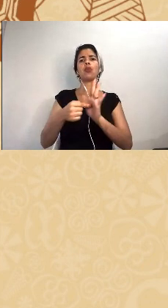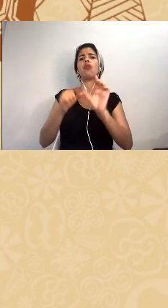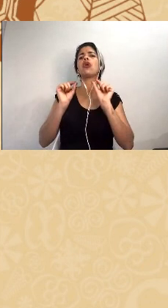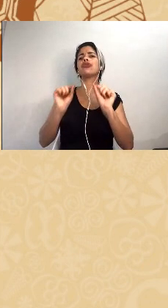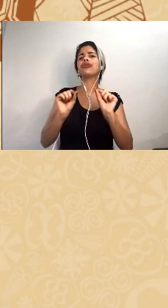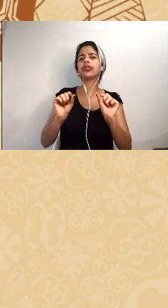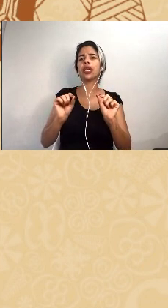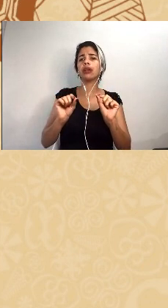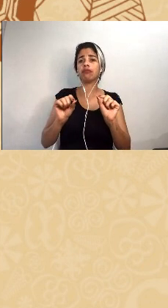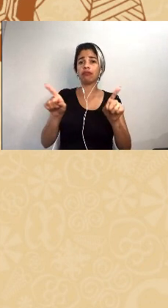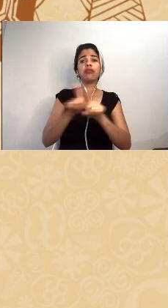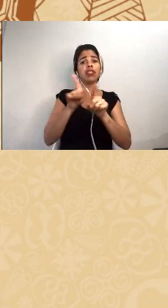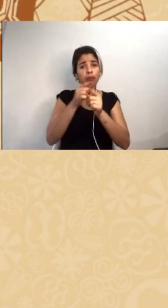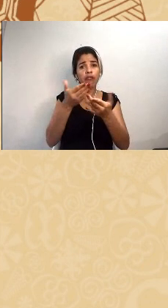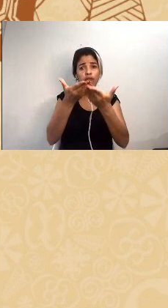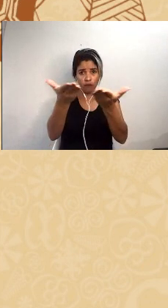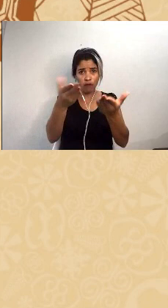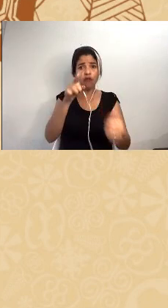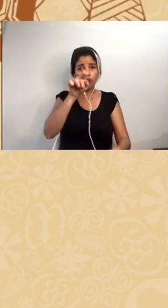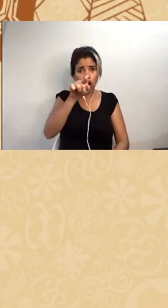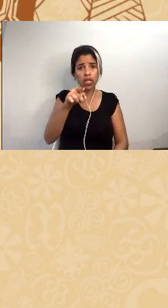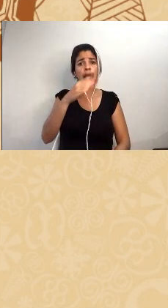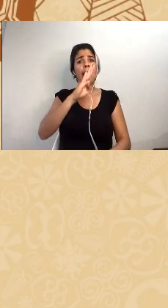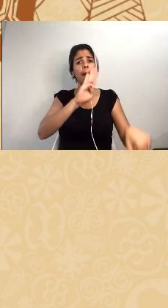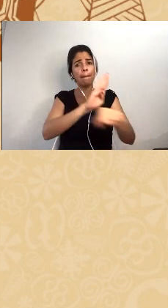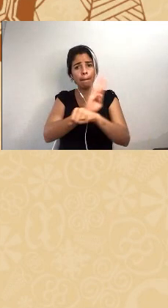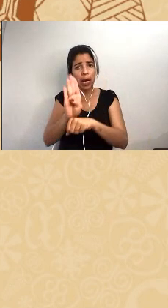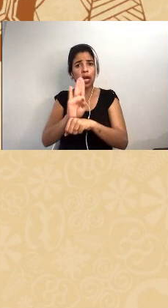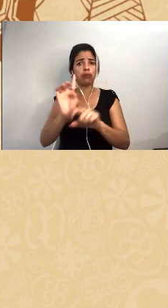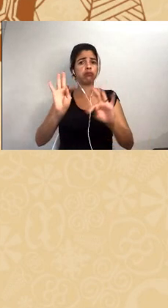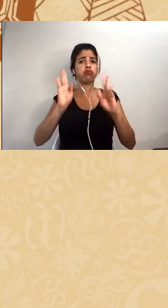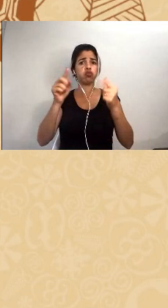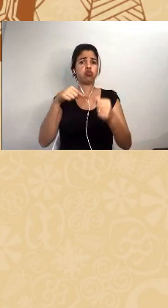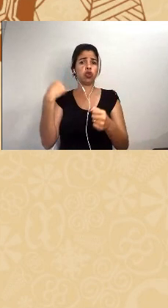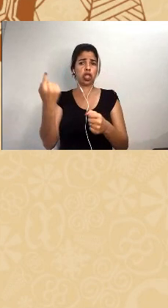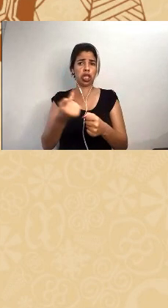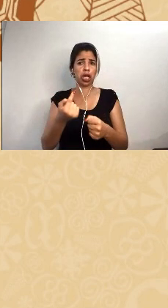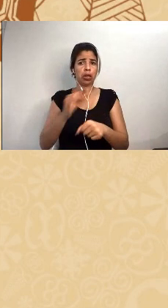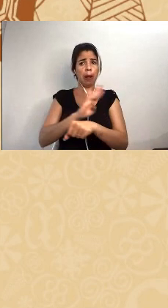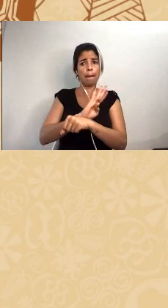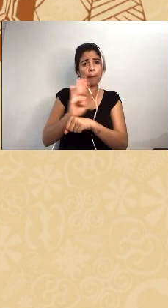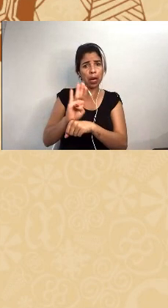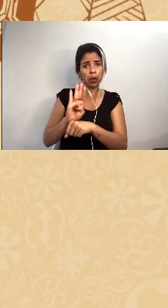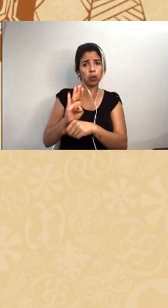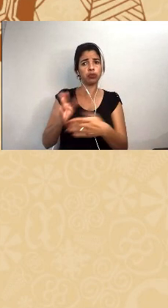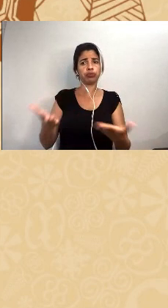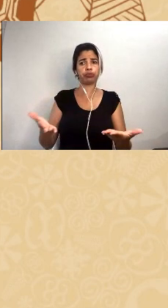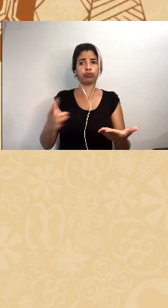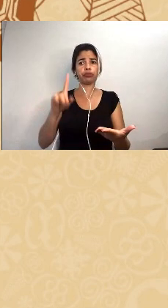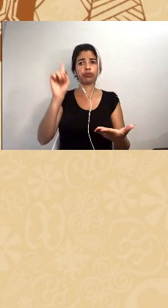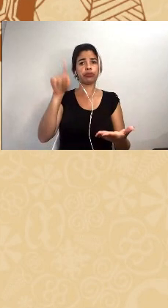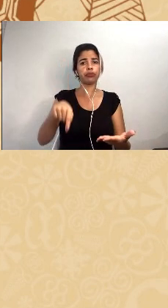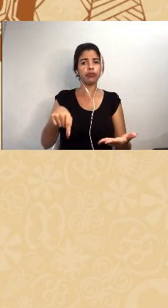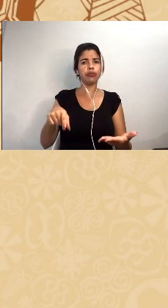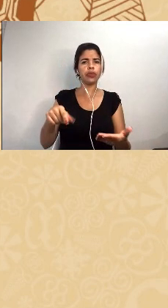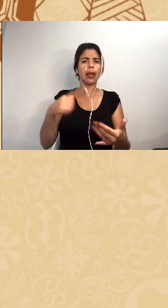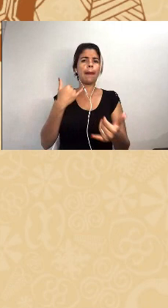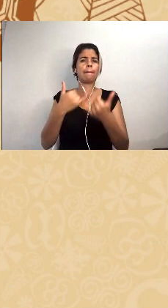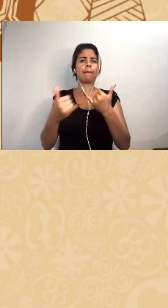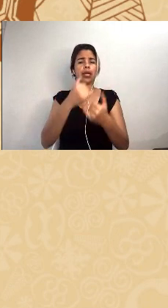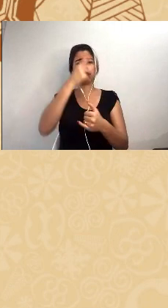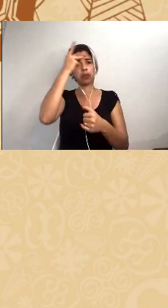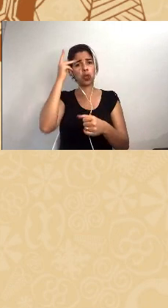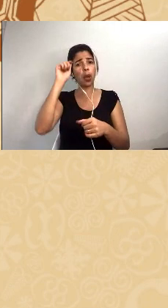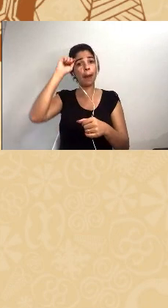inclusive você, brancos, né? Todos nós brancos estamos aqui, né? De uma certa forma, indiretamente, pessoas negras que